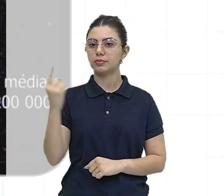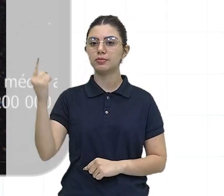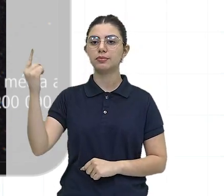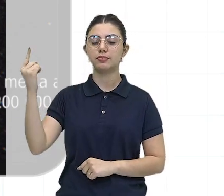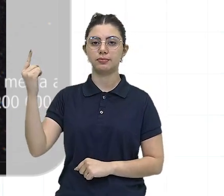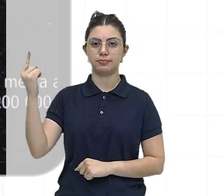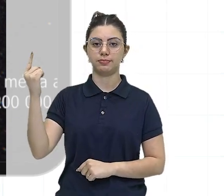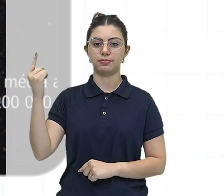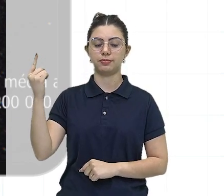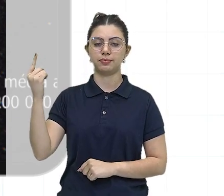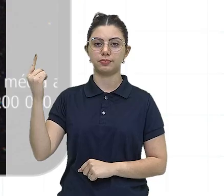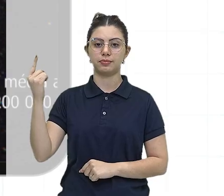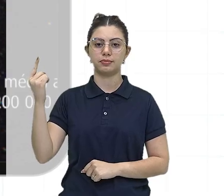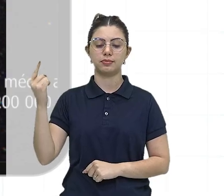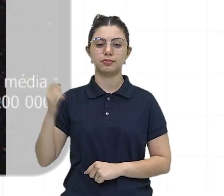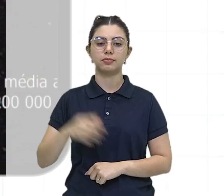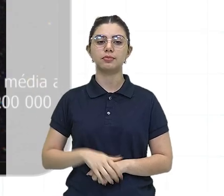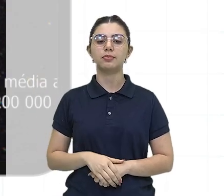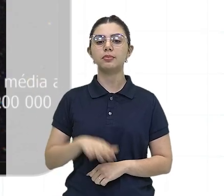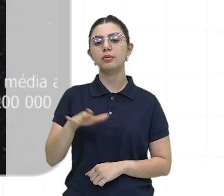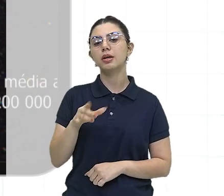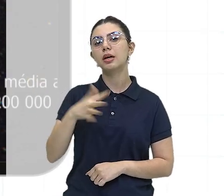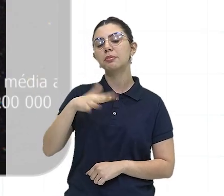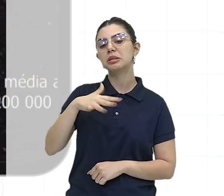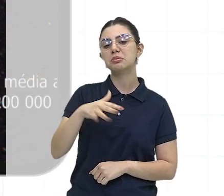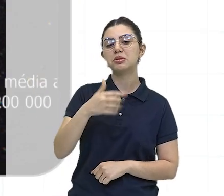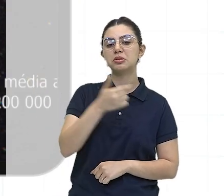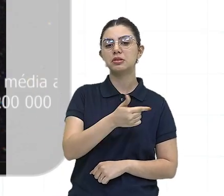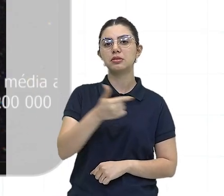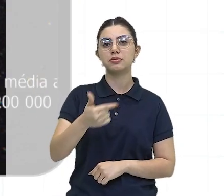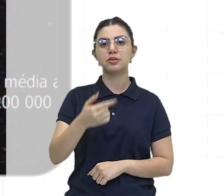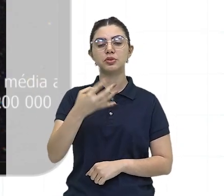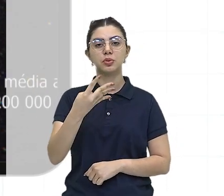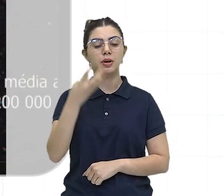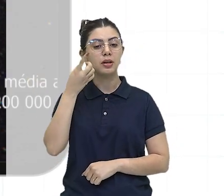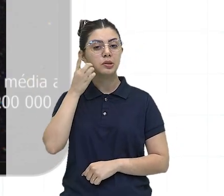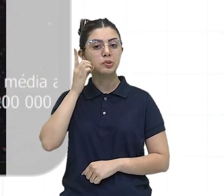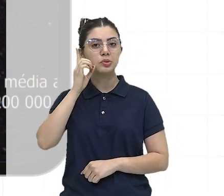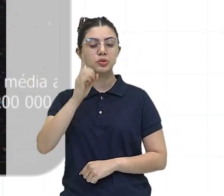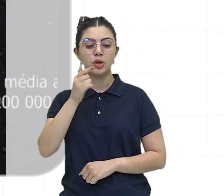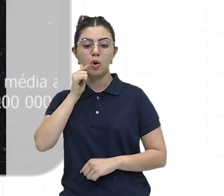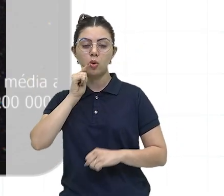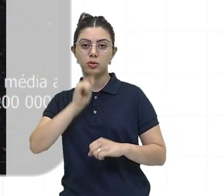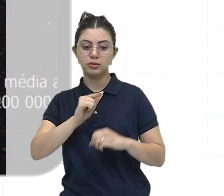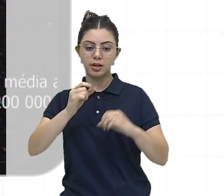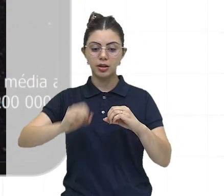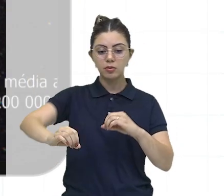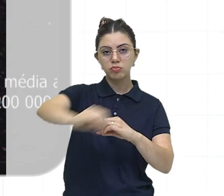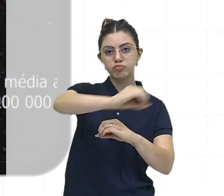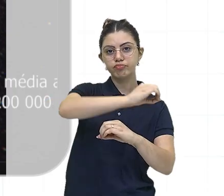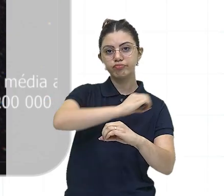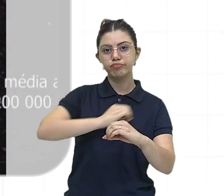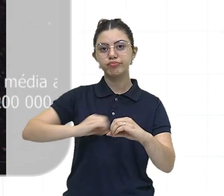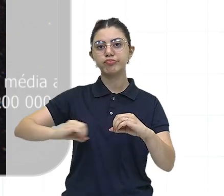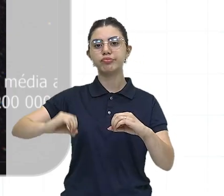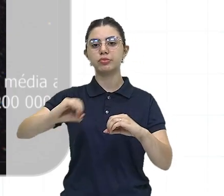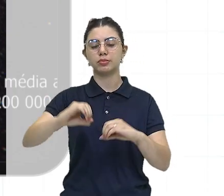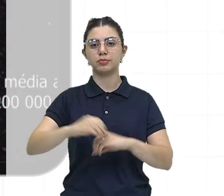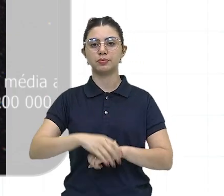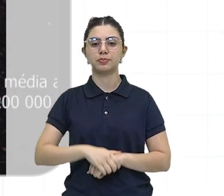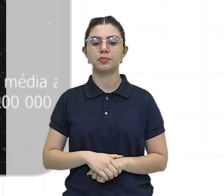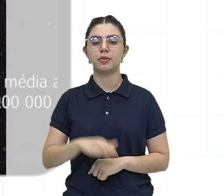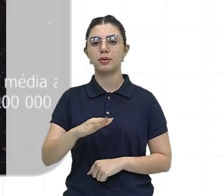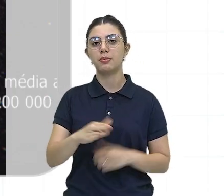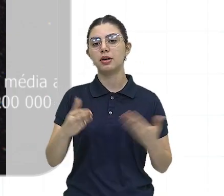aí que, em média, ela leva 224 dias para dar essa volta completa. Passamos agora para